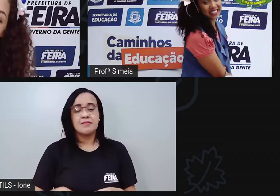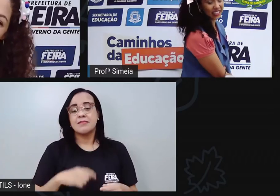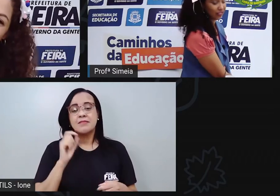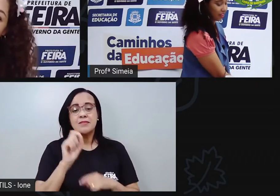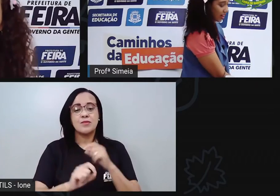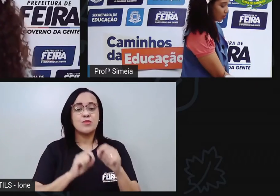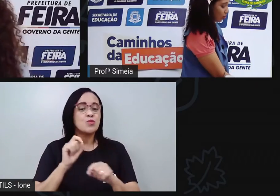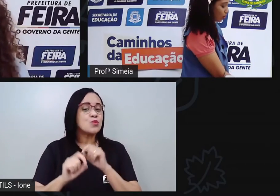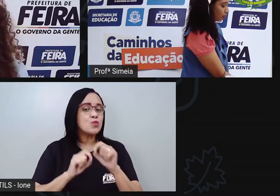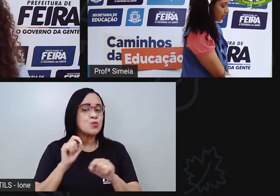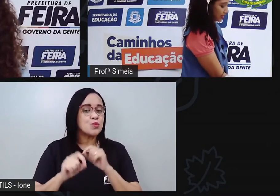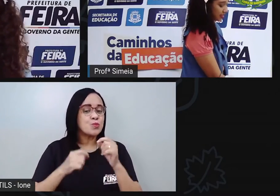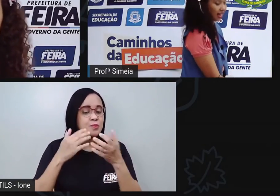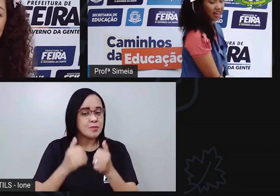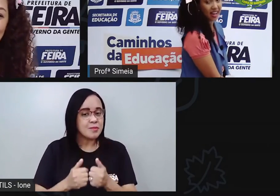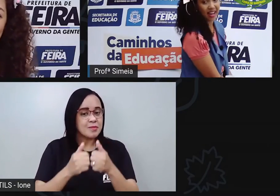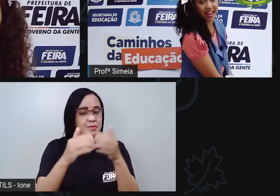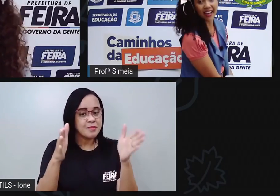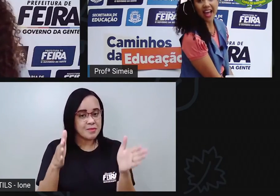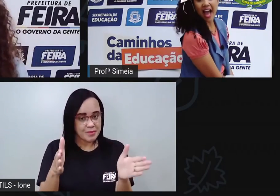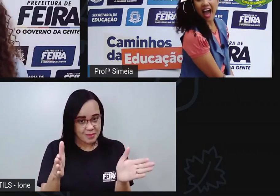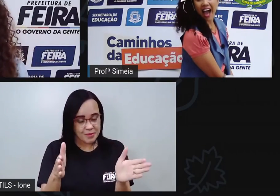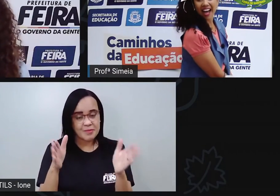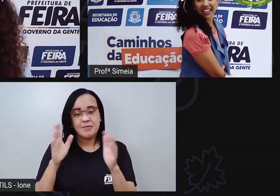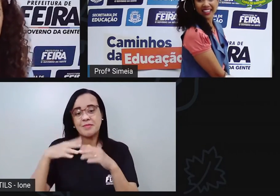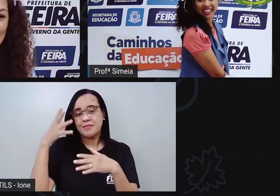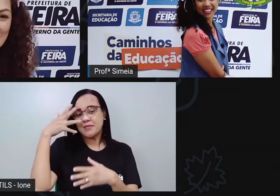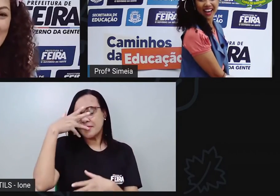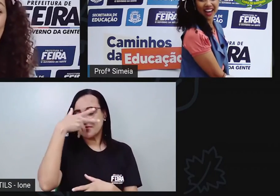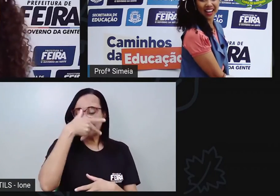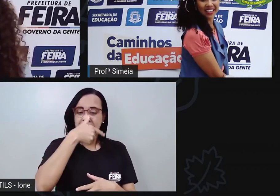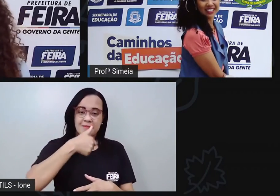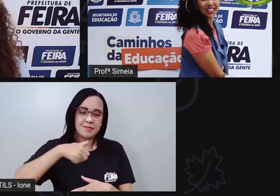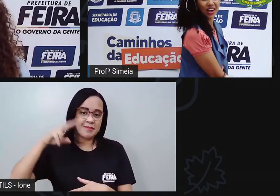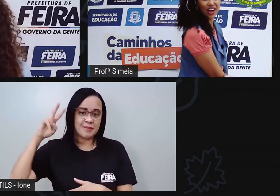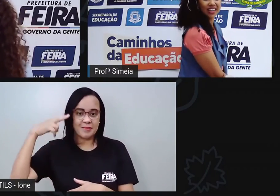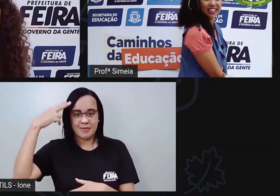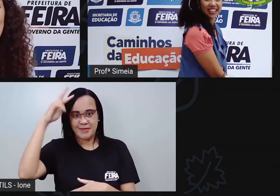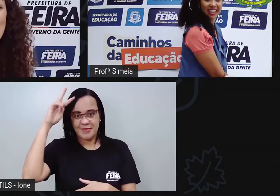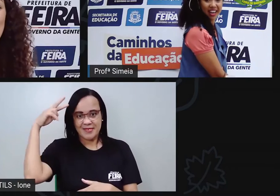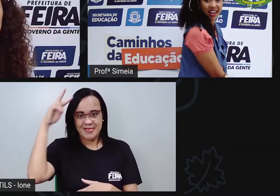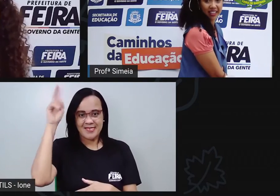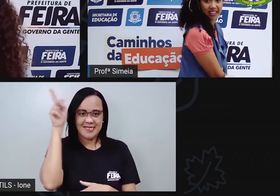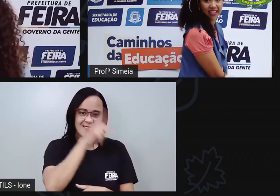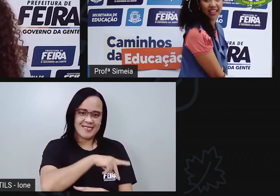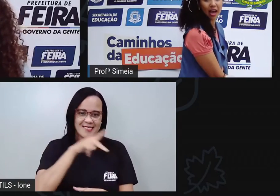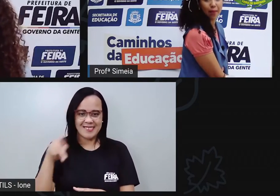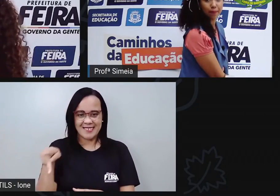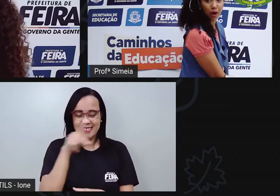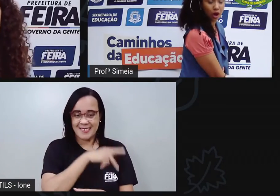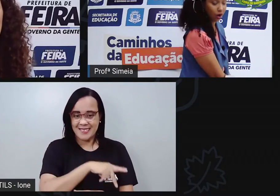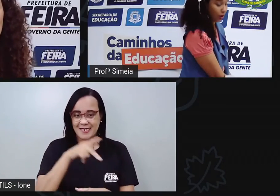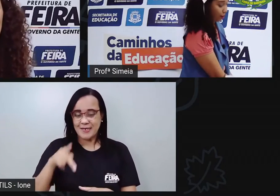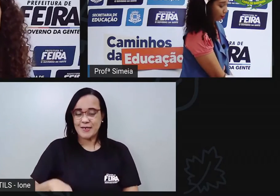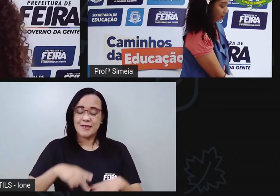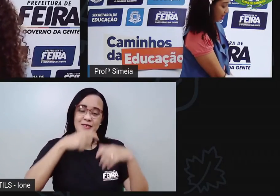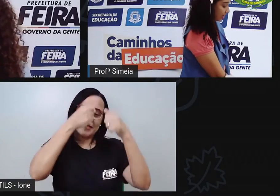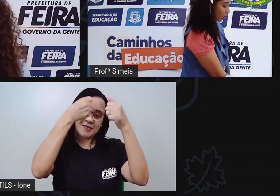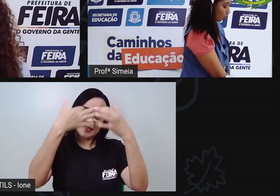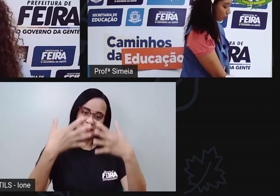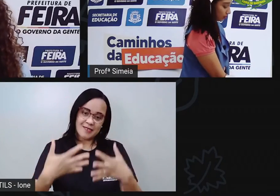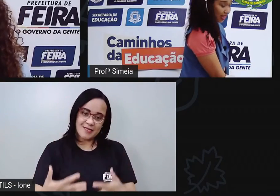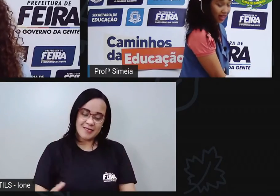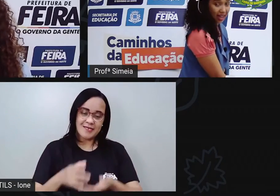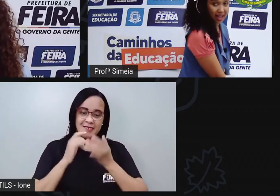se faz começar a Linda História minha avó